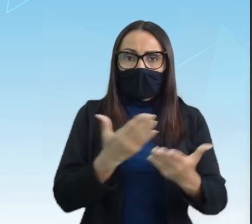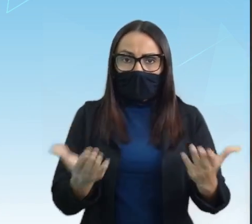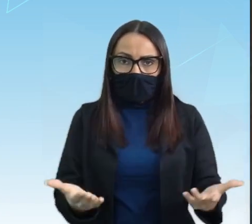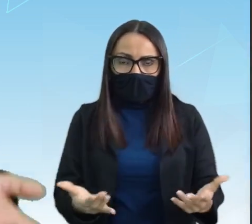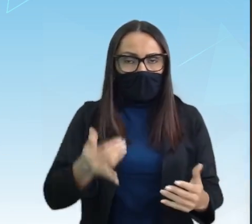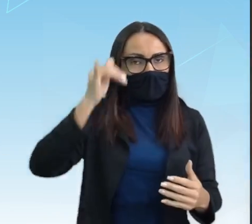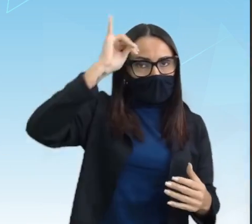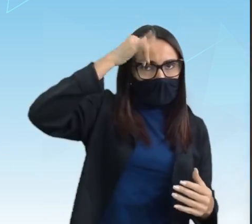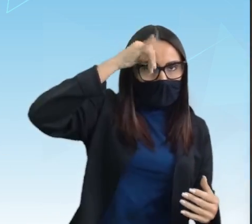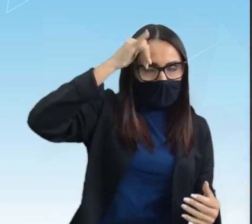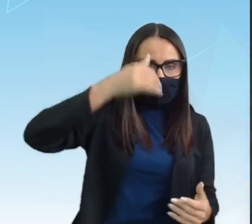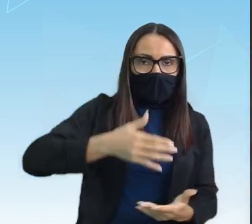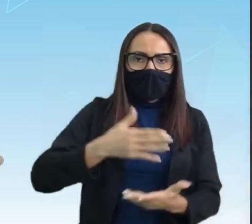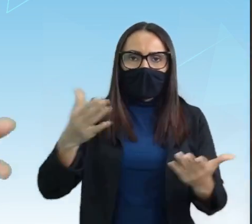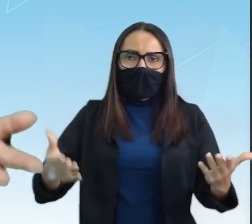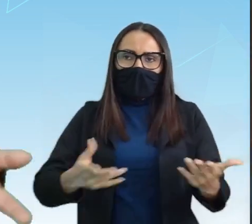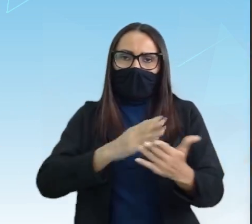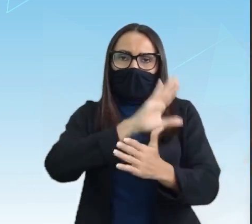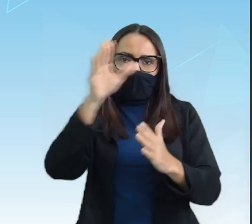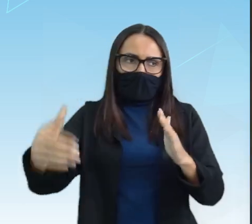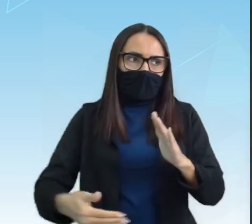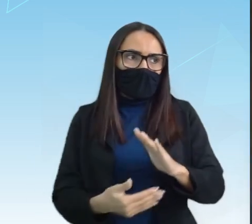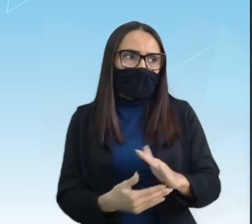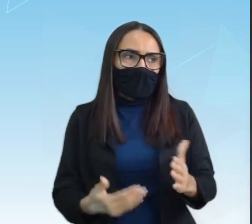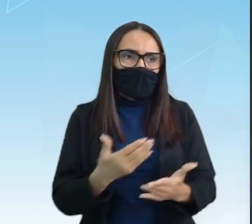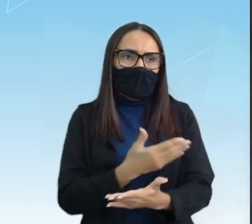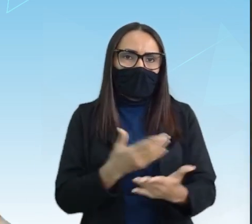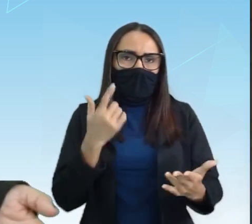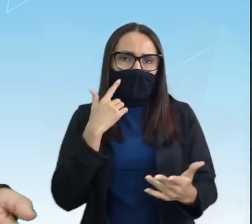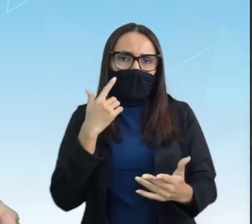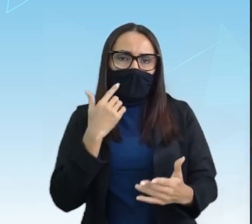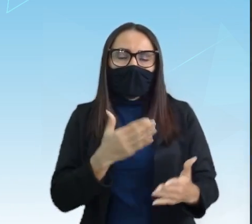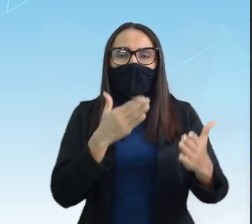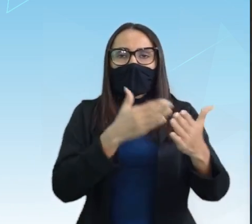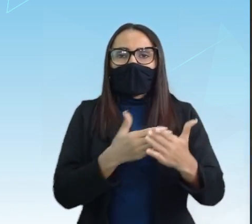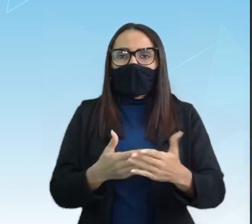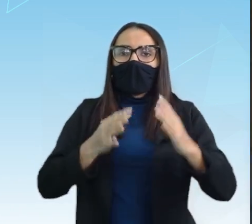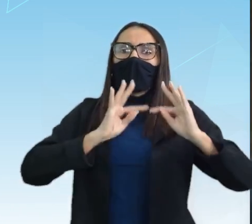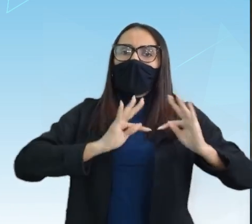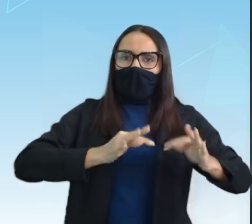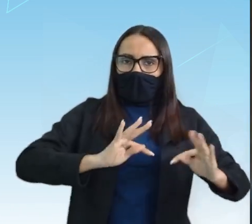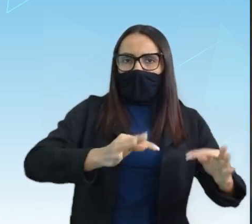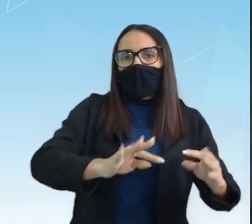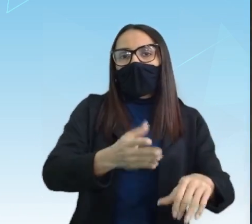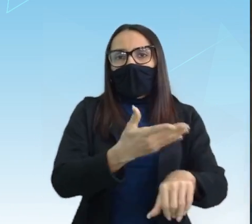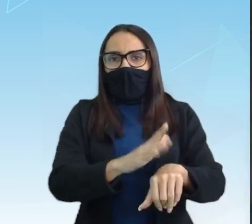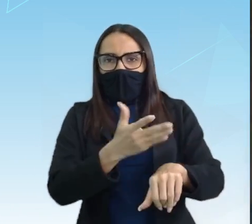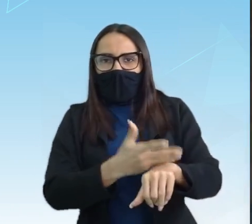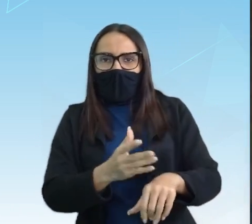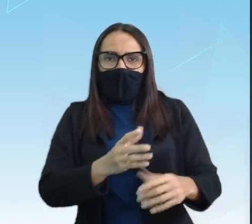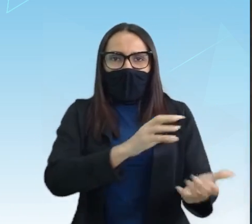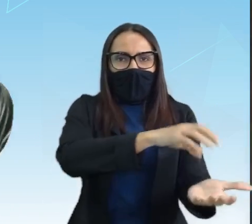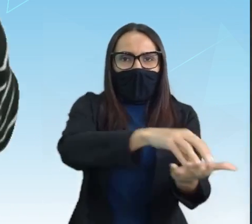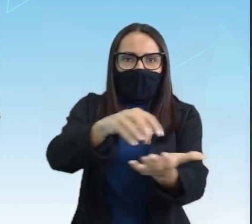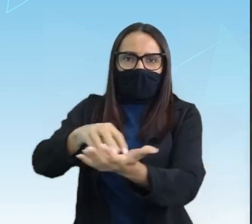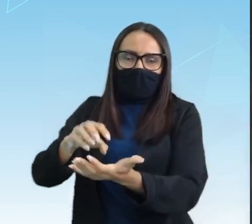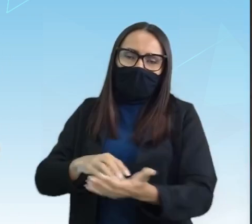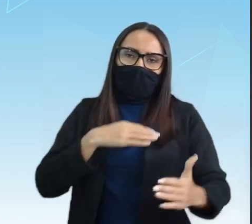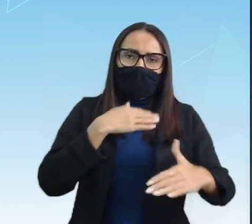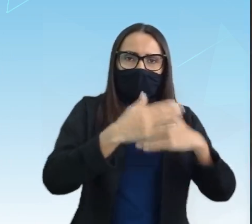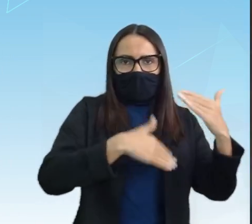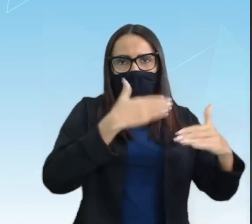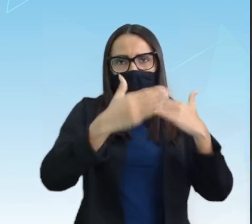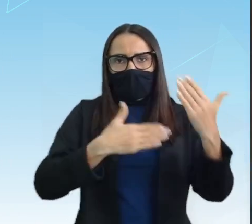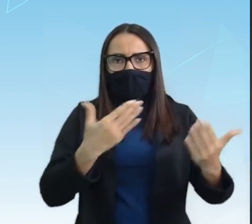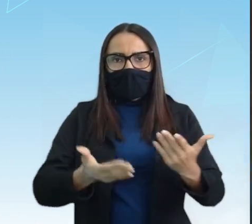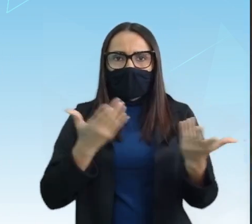Então, tudo isso é um aparato tecnológico que é praticado nas regiões desenvolvidas para ter esse